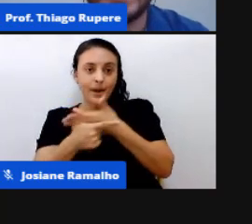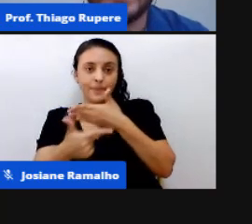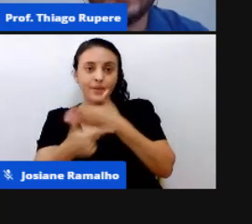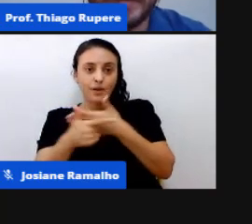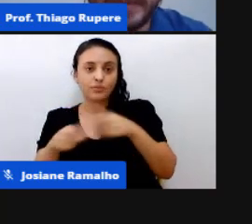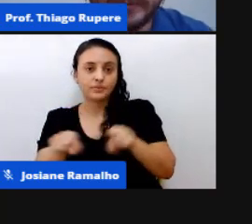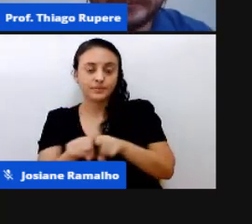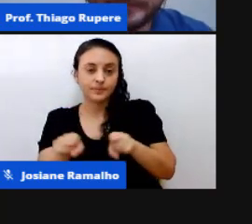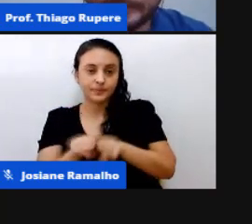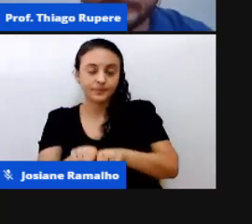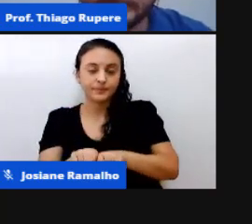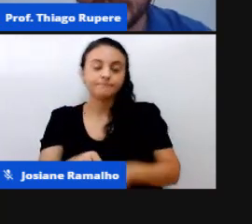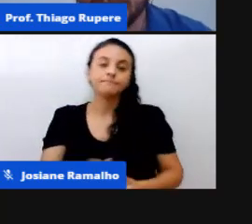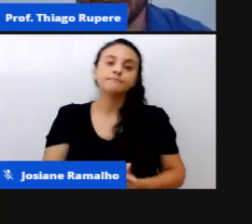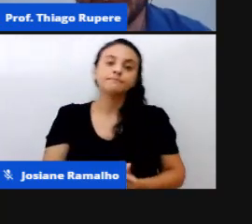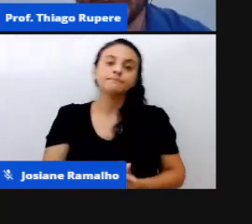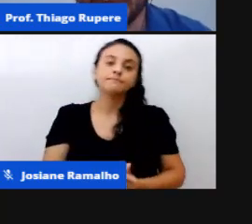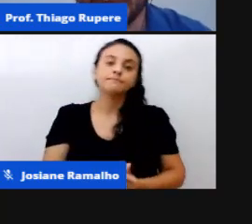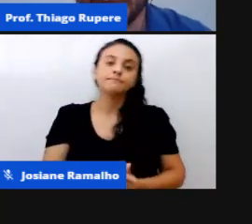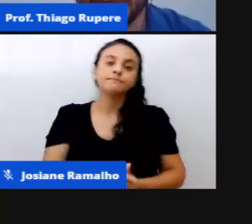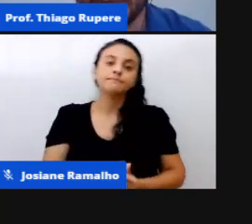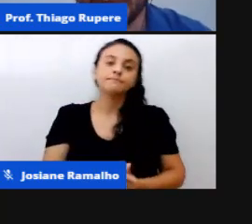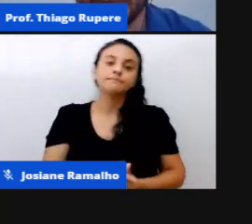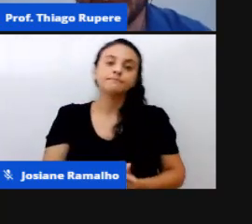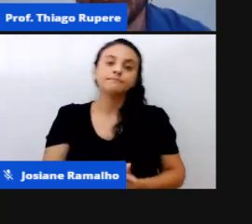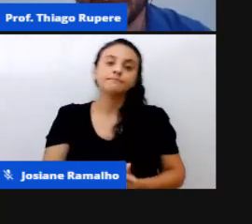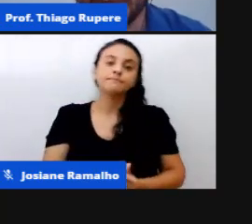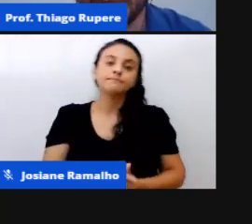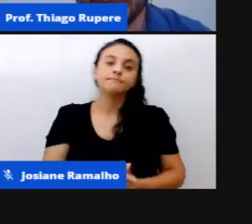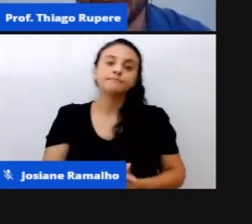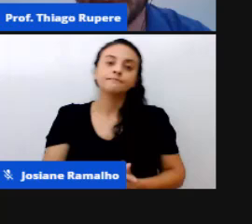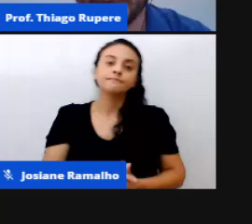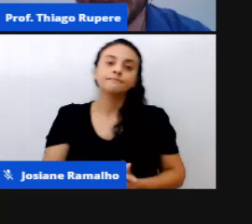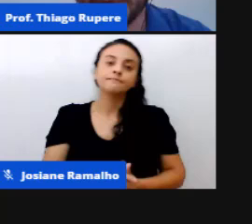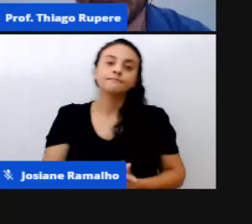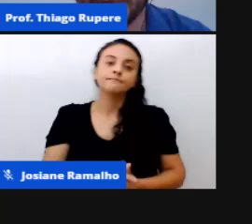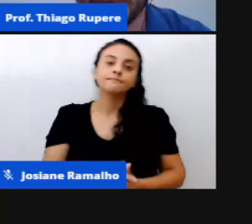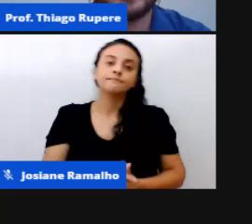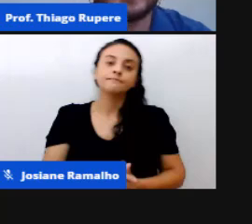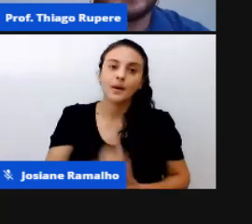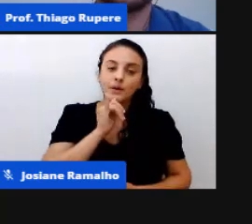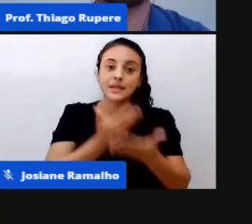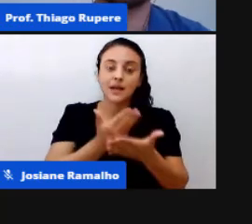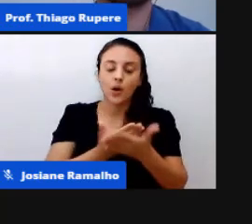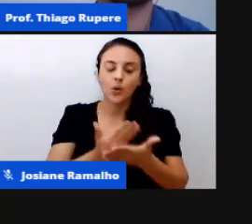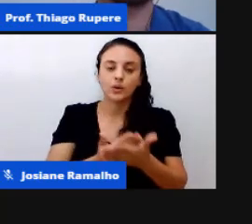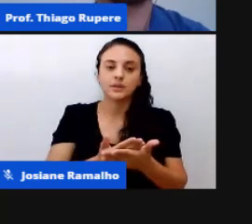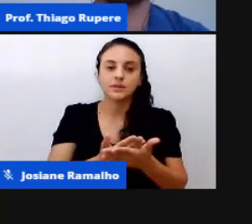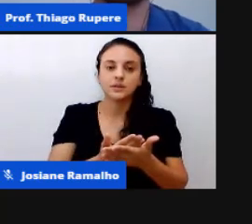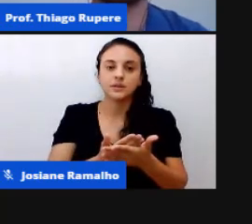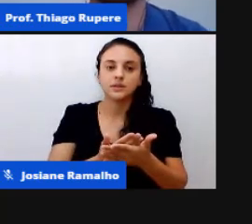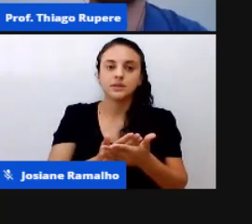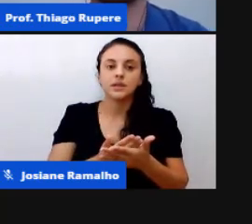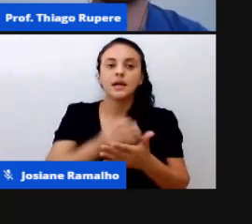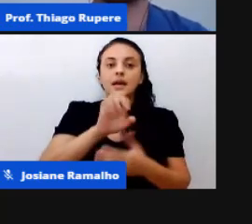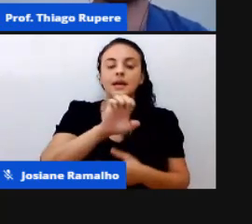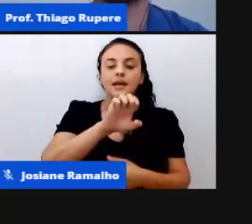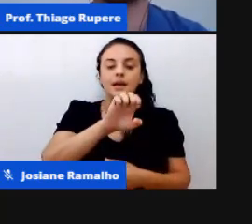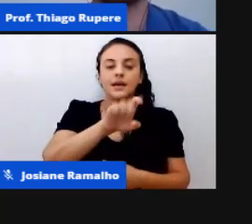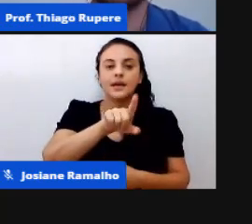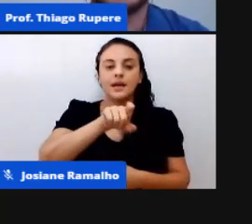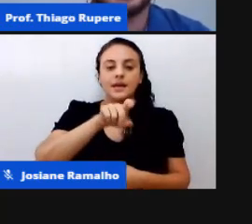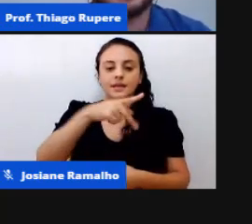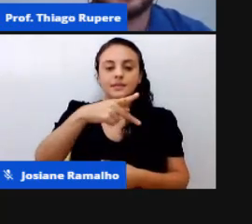ele amplia esse papel. Vou citar aqui, por exemplo, as aulas expositivas.